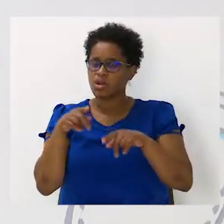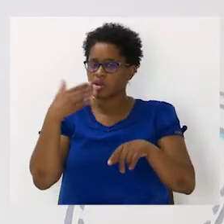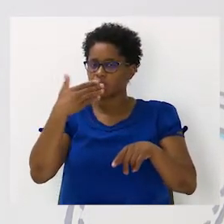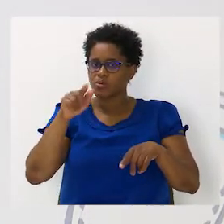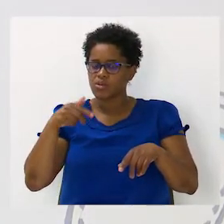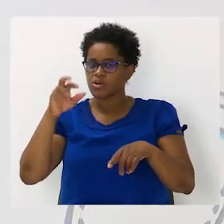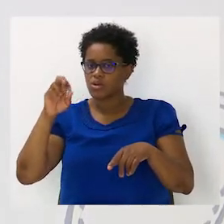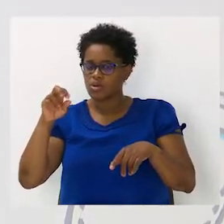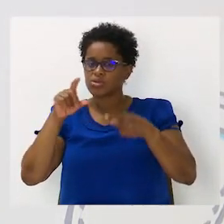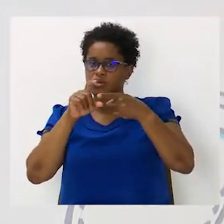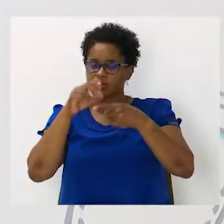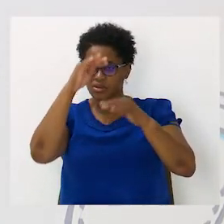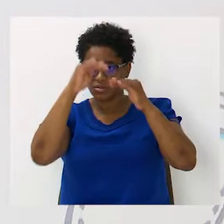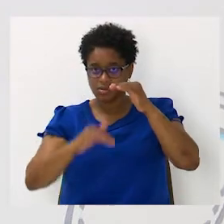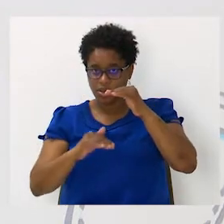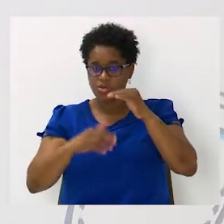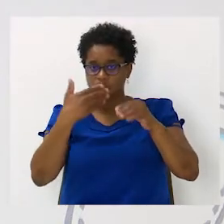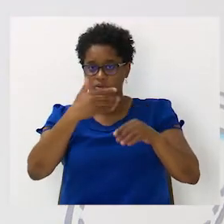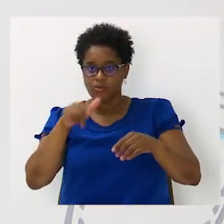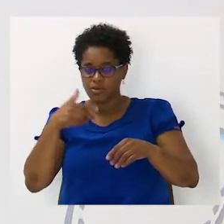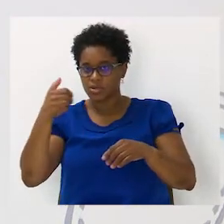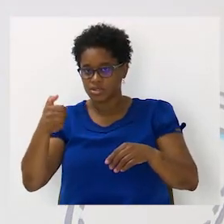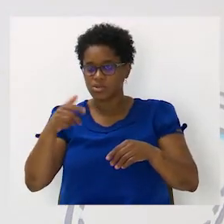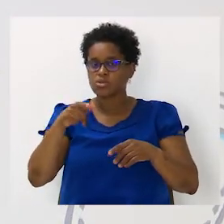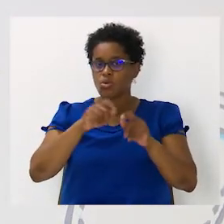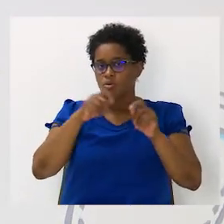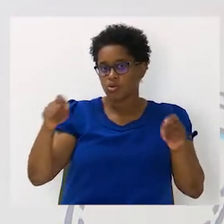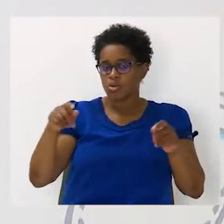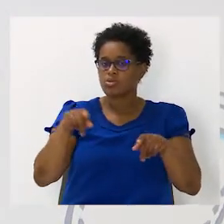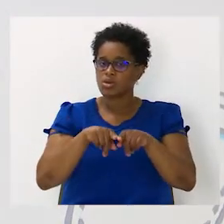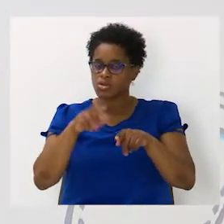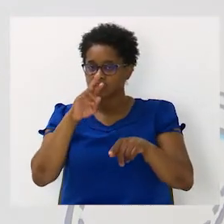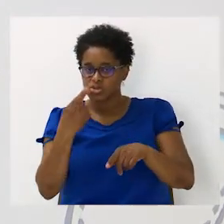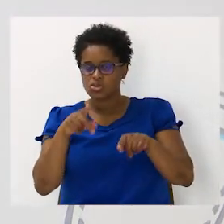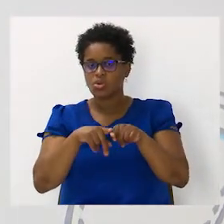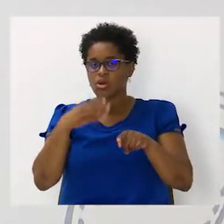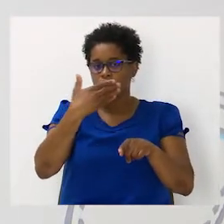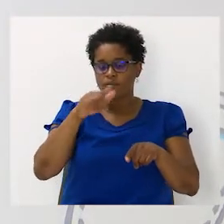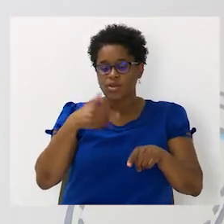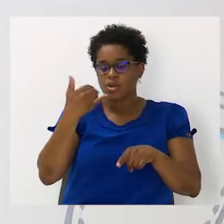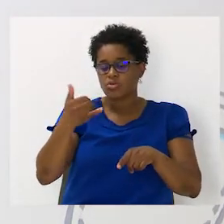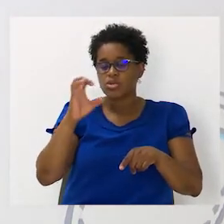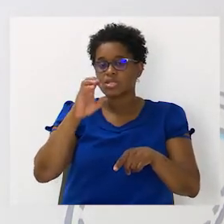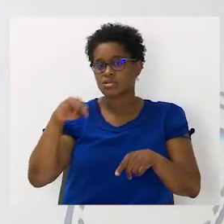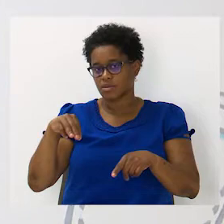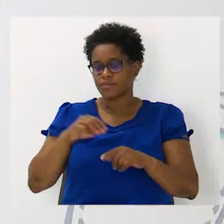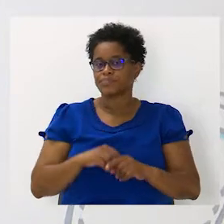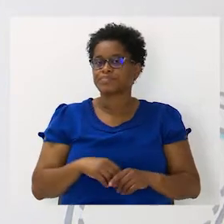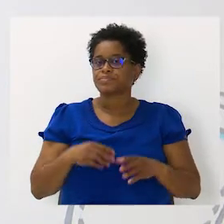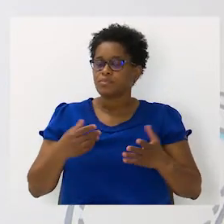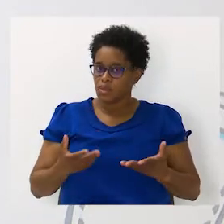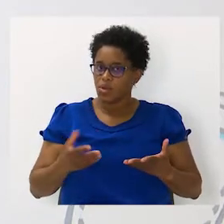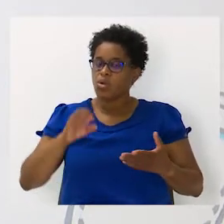que divide por 1,5. Temos o comprimento x igual a 1,2 centímetros.